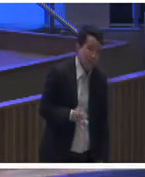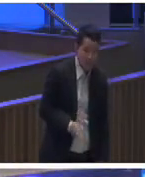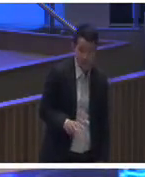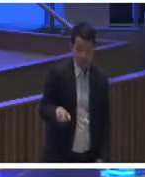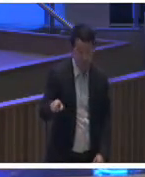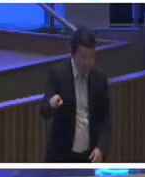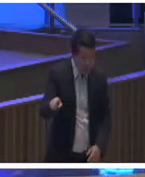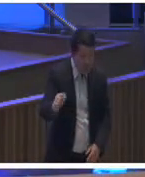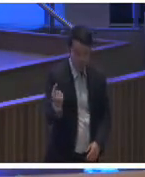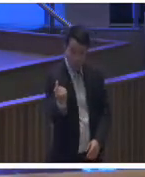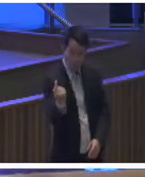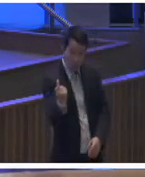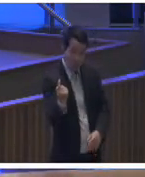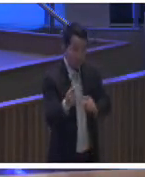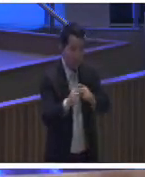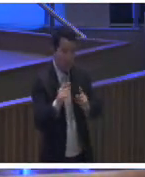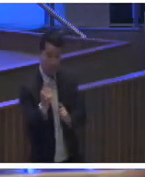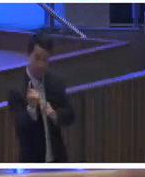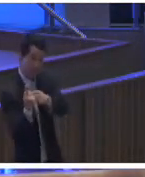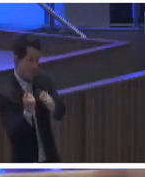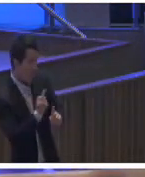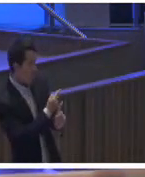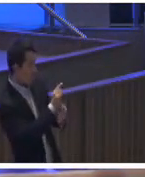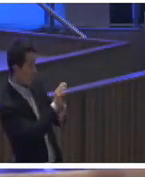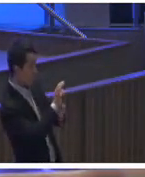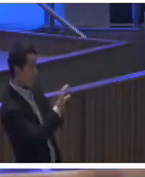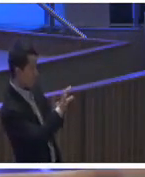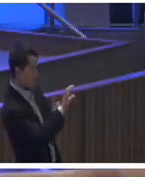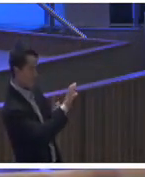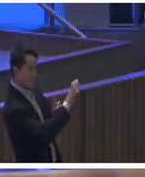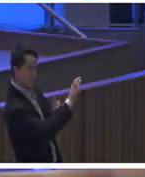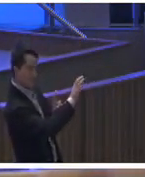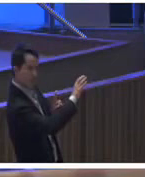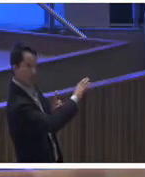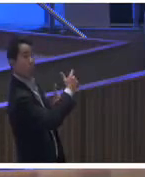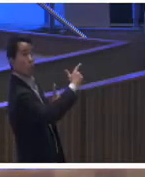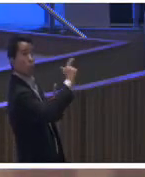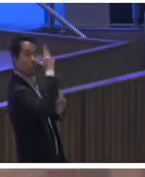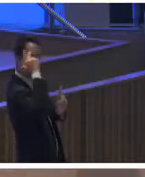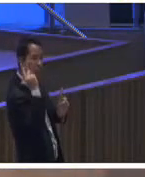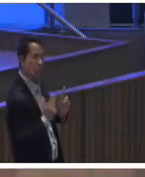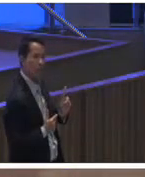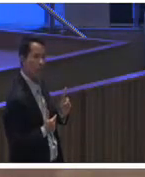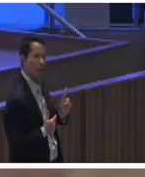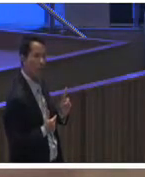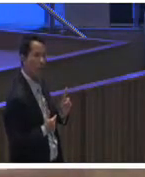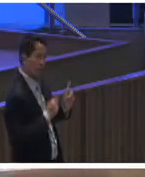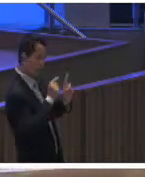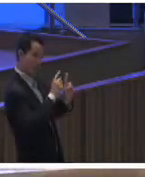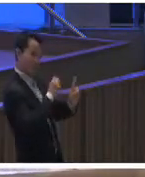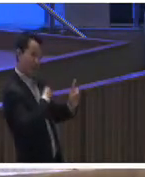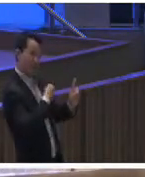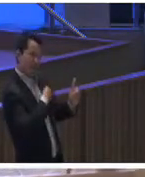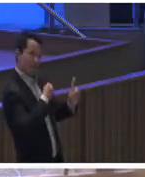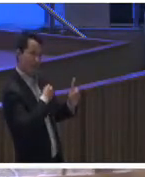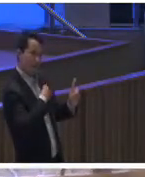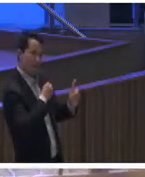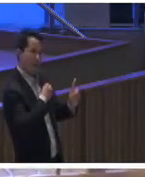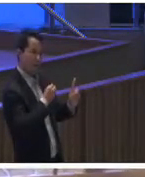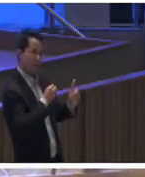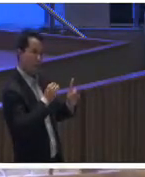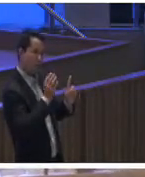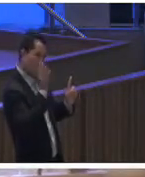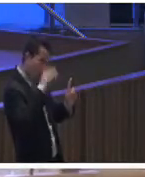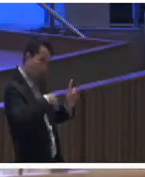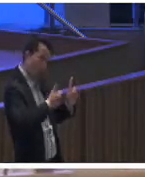atrai angústia e desgraça para ele mesmo, como também afeta a vida dos